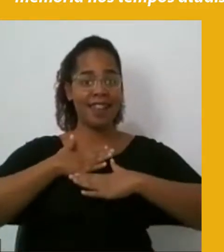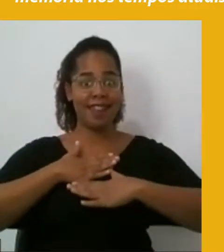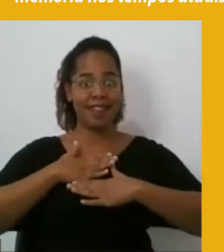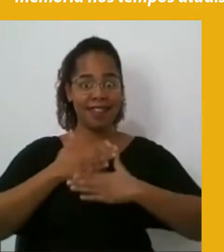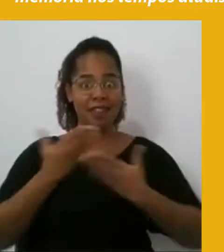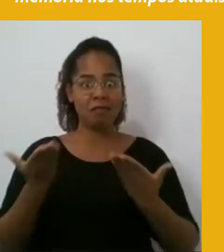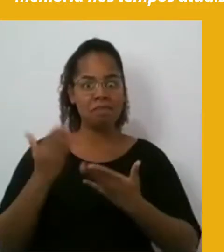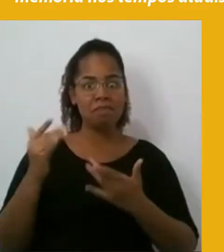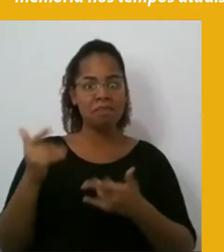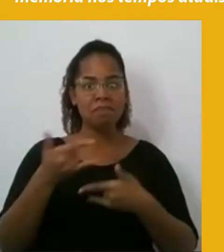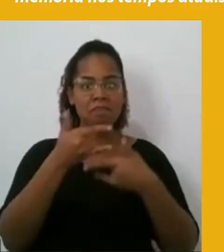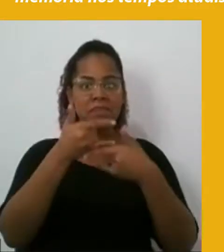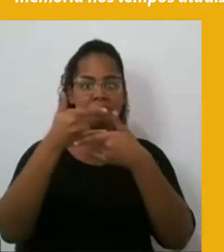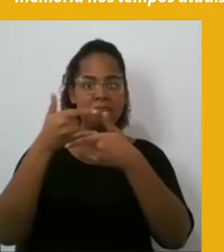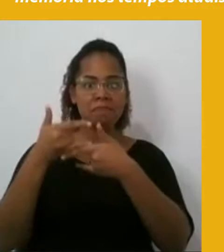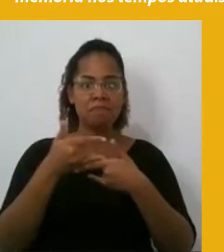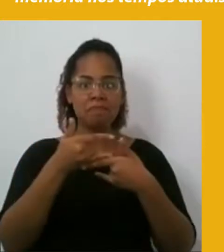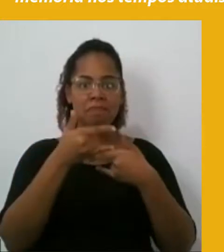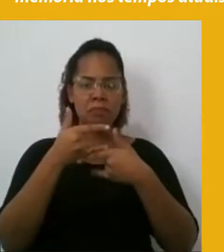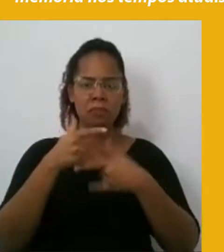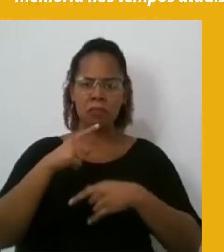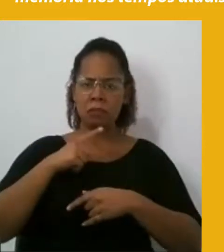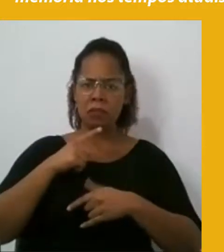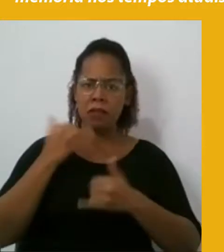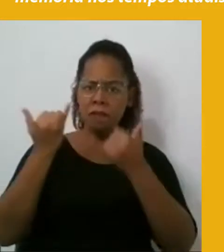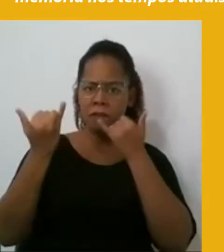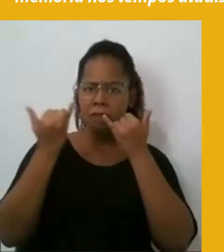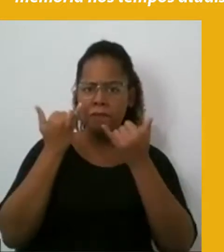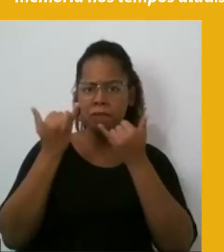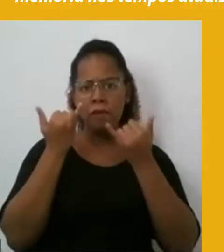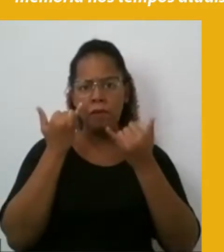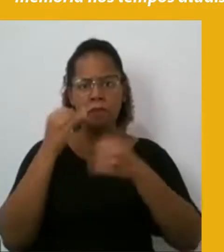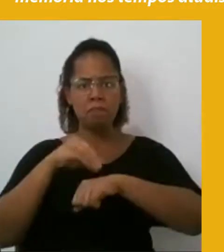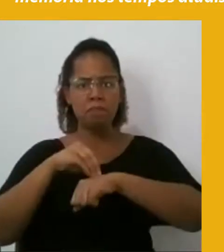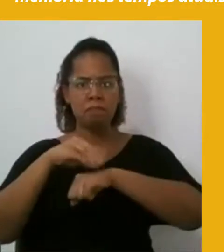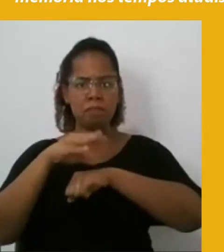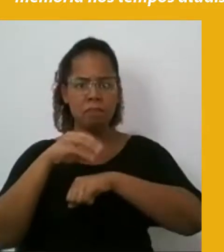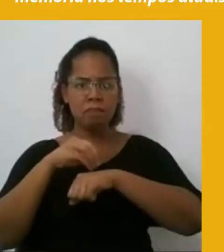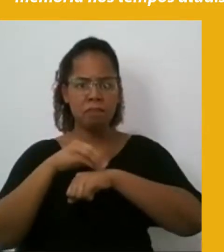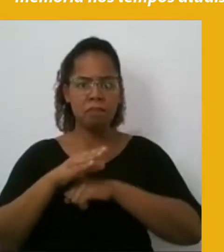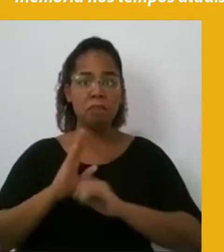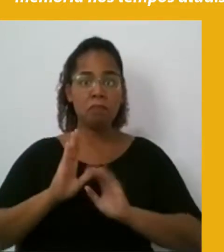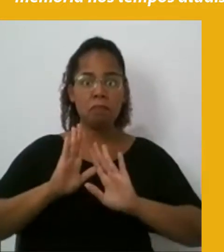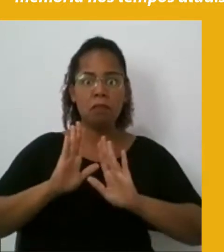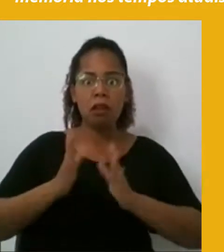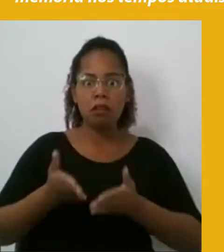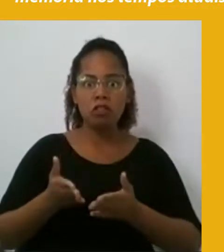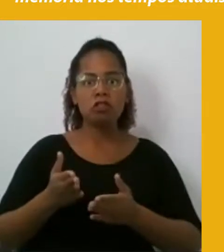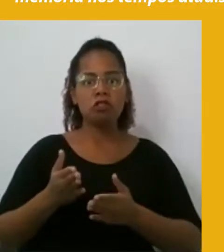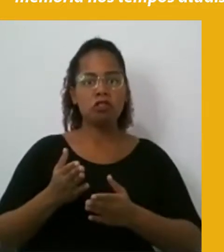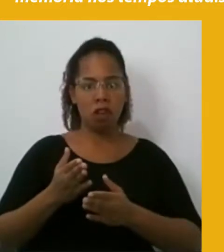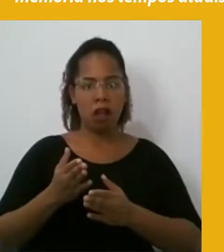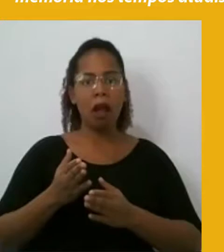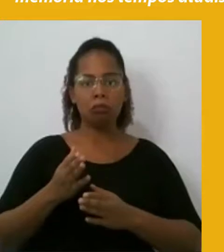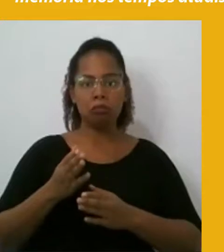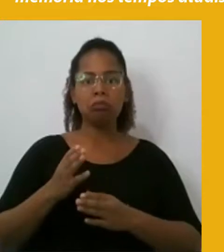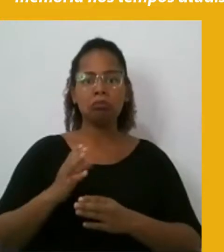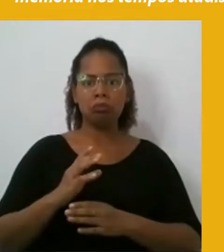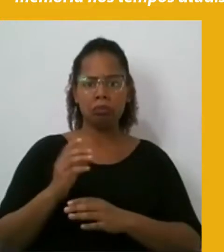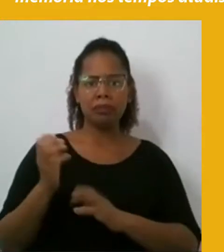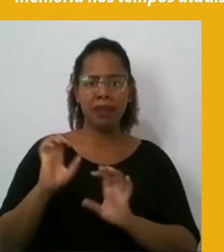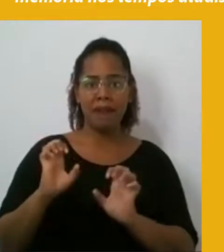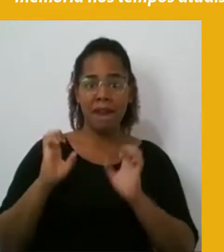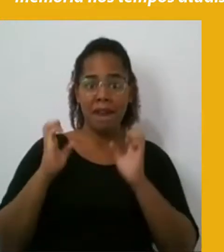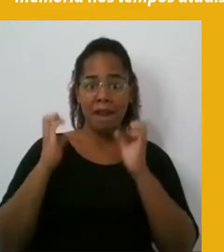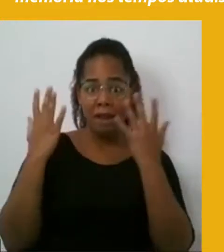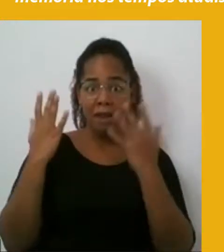a vocês o webinário desta 19ª Semana Nacional de Museus, promovida